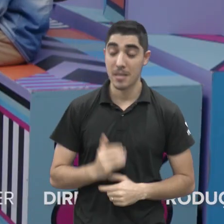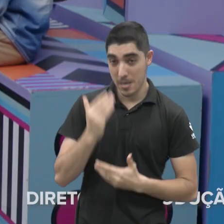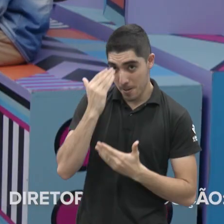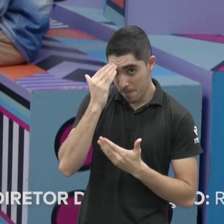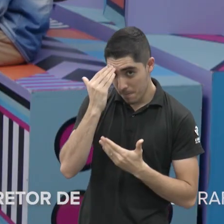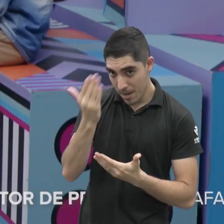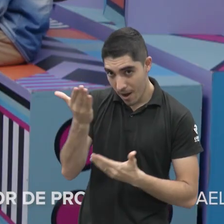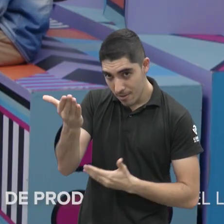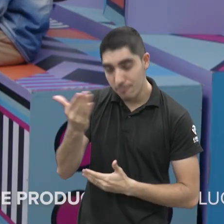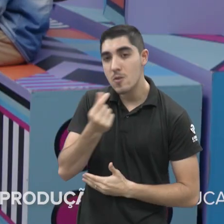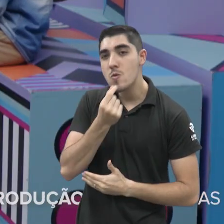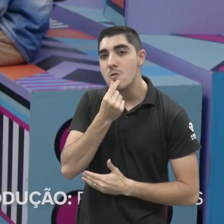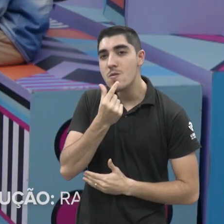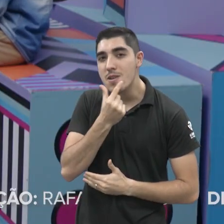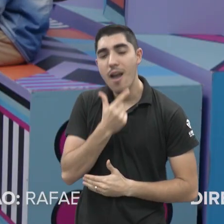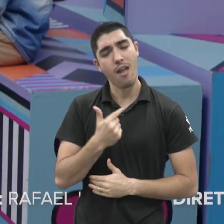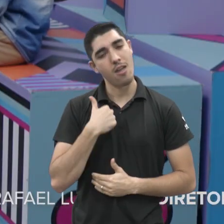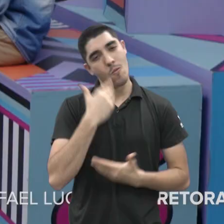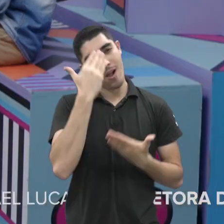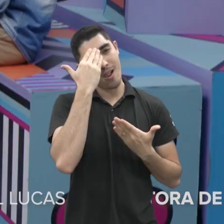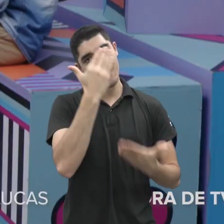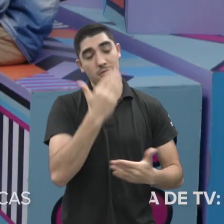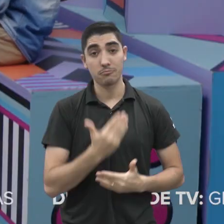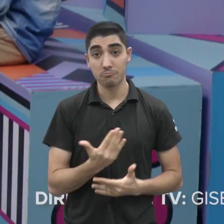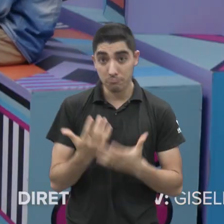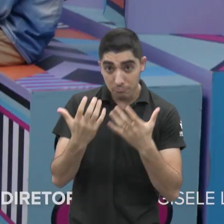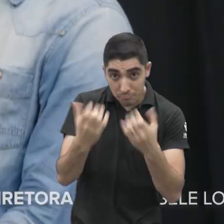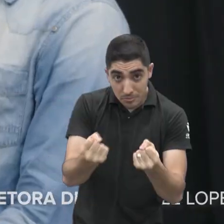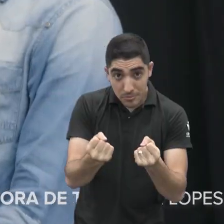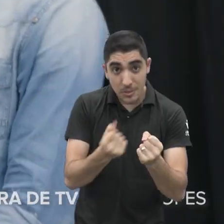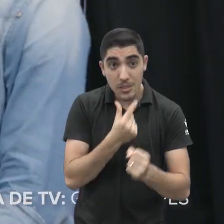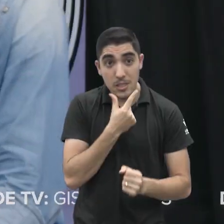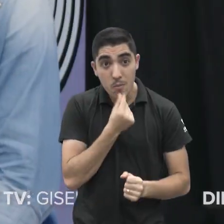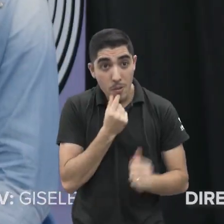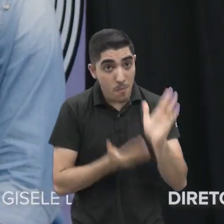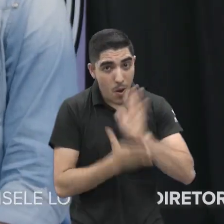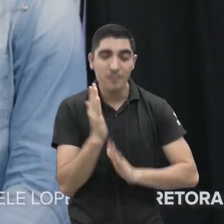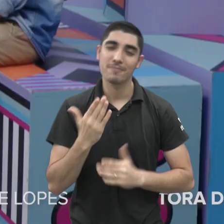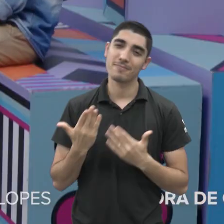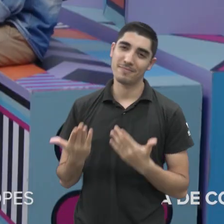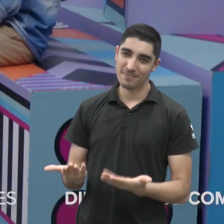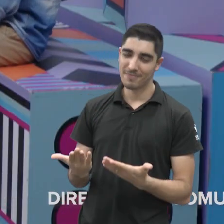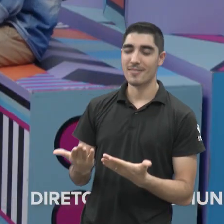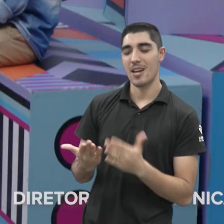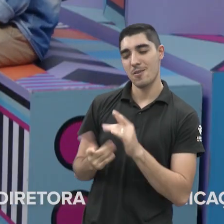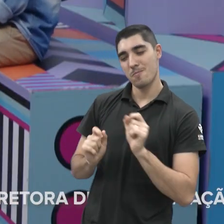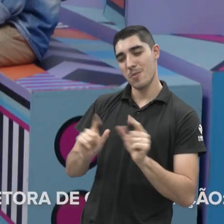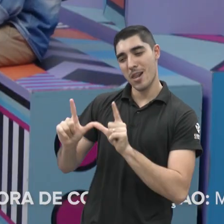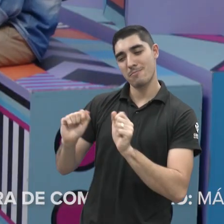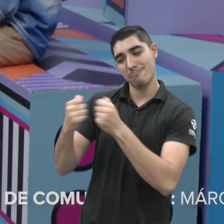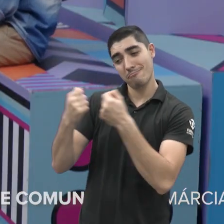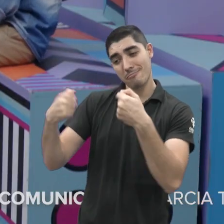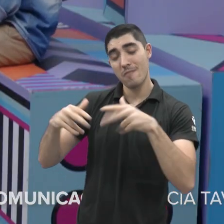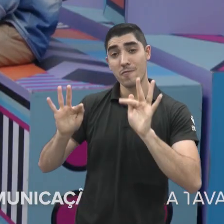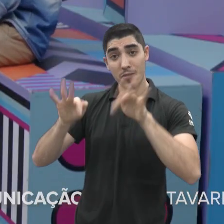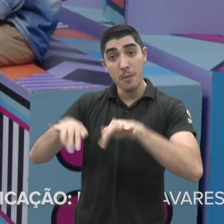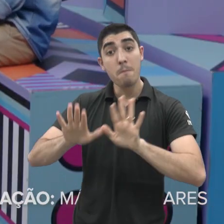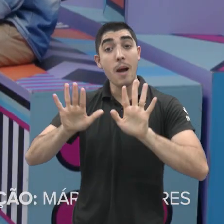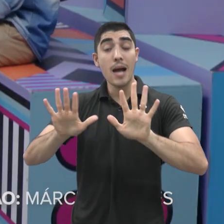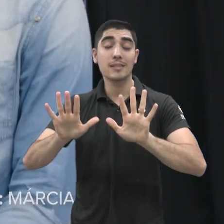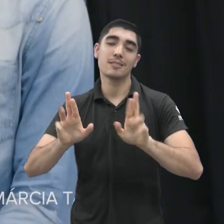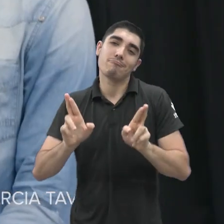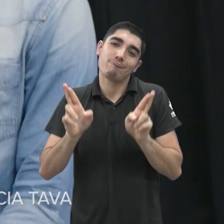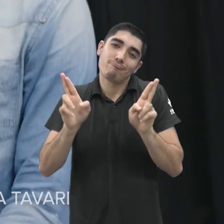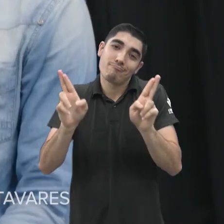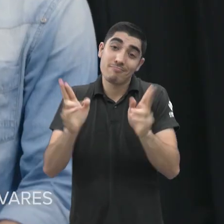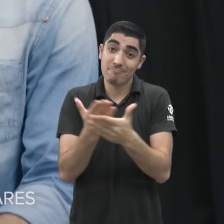Guerra, obrigado mais uma vez. Eu que agradeço, Sempre bom ter você aqui. Vamos nessa, Samuel? Vamos nessa. O Tá Ligado fica por aqui, mas enfim, espero que